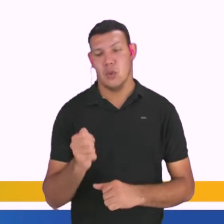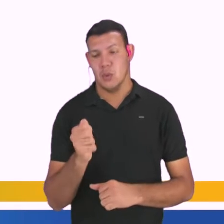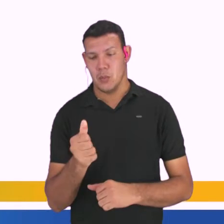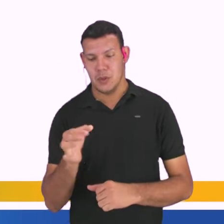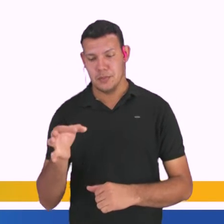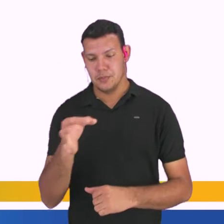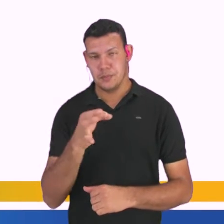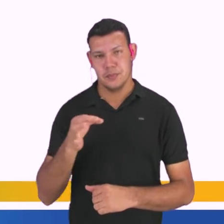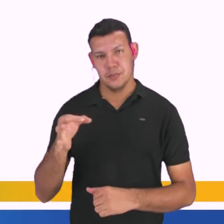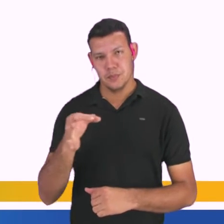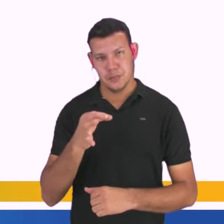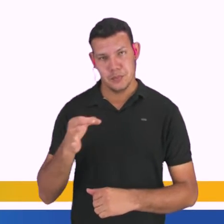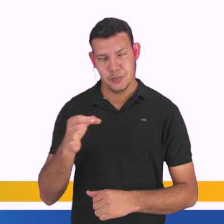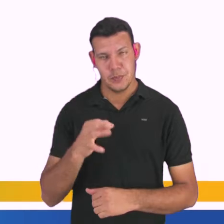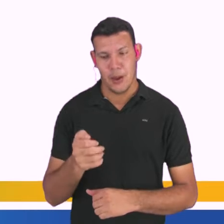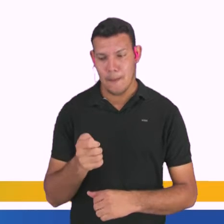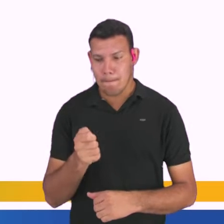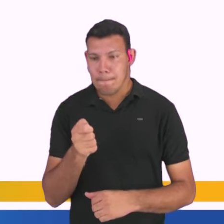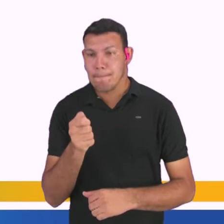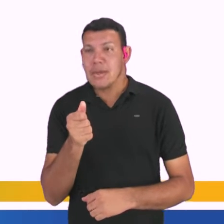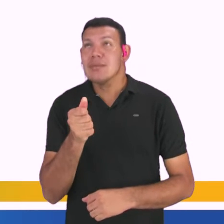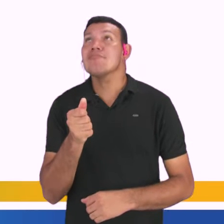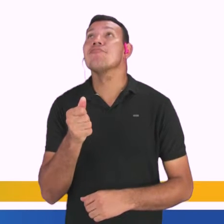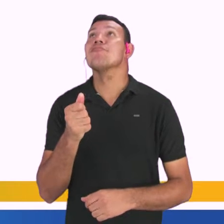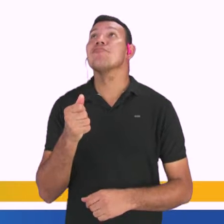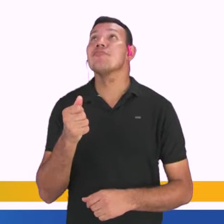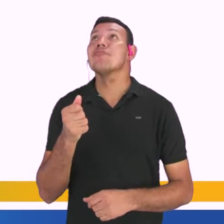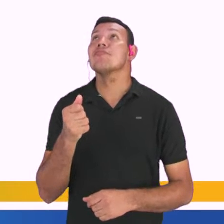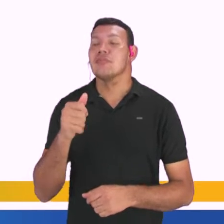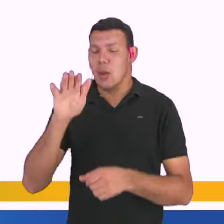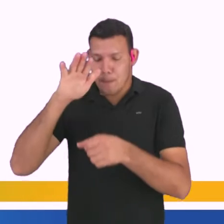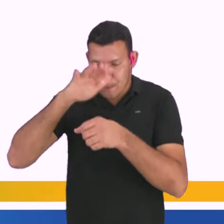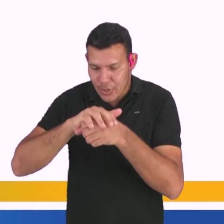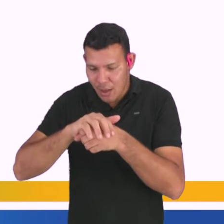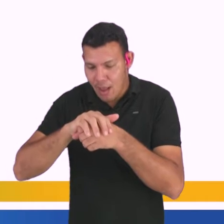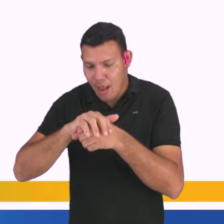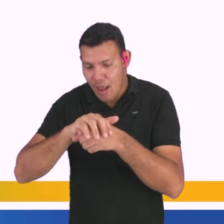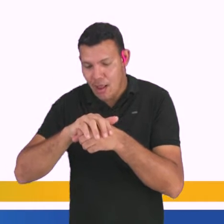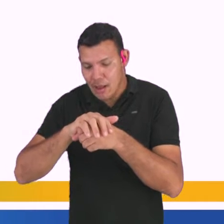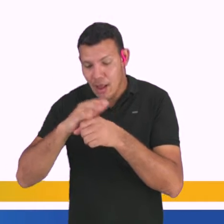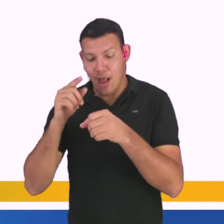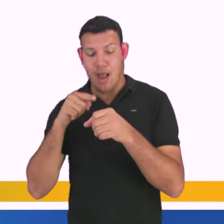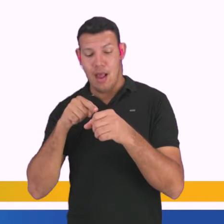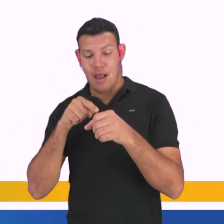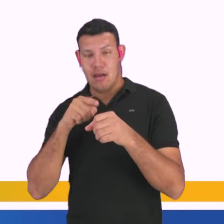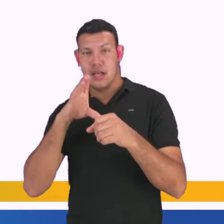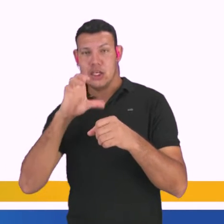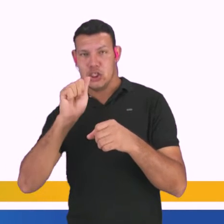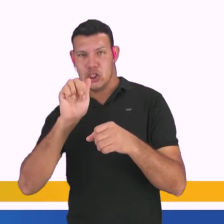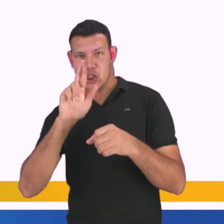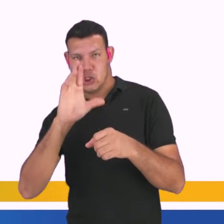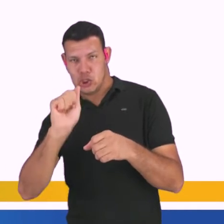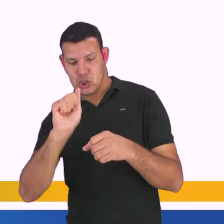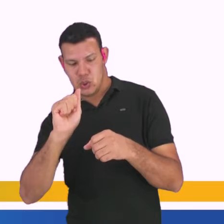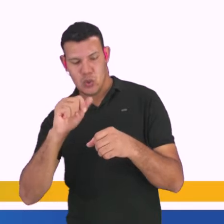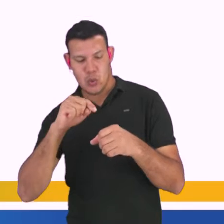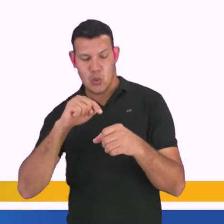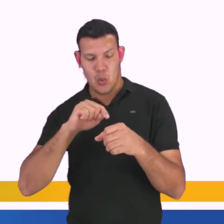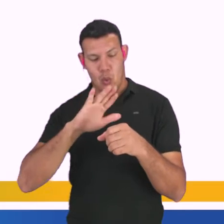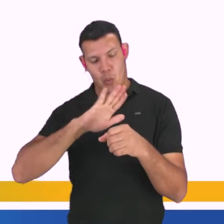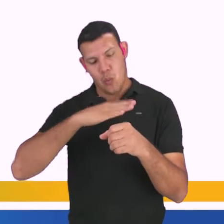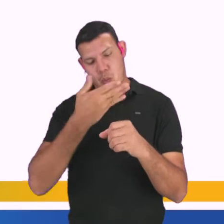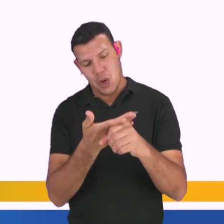coroa da moeda o conjunto que nós temos do espaço amostral é cara